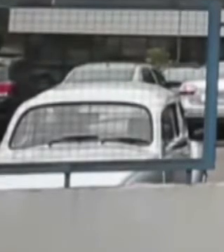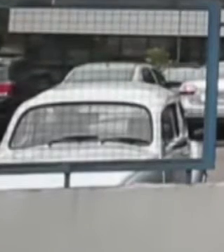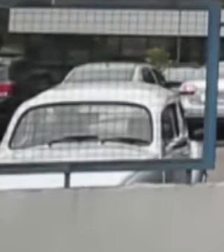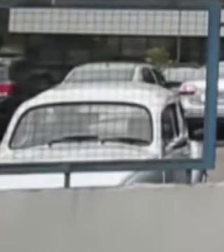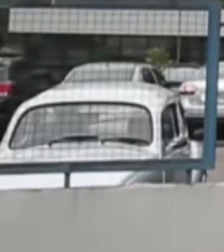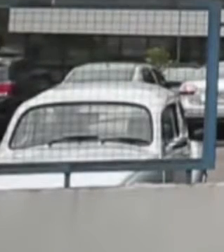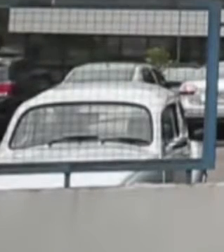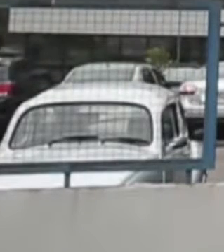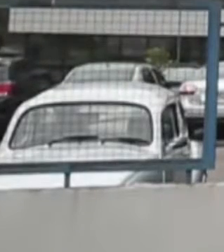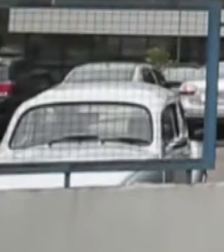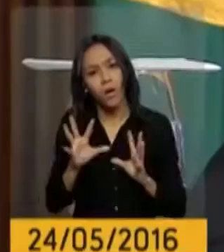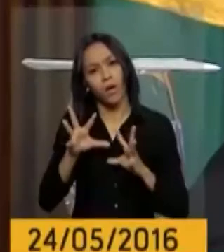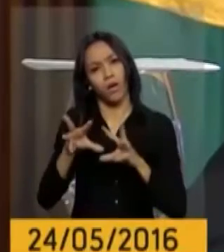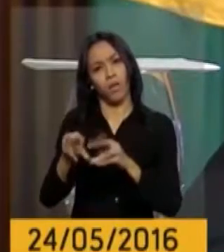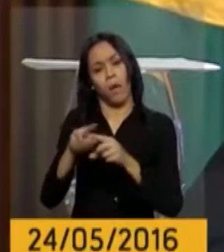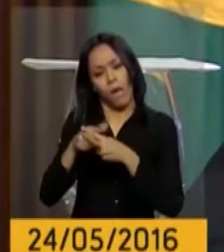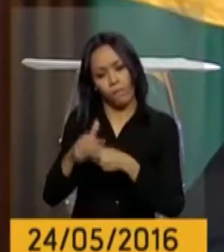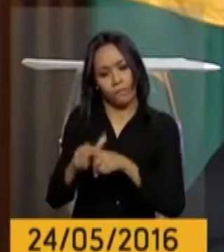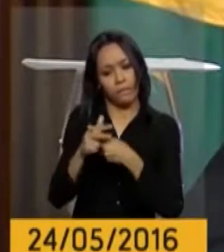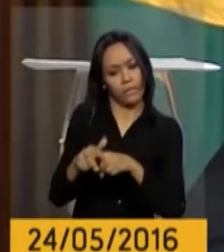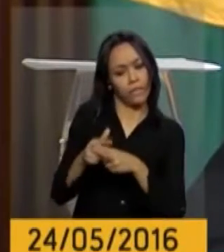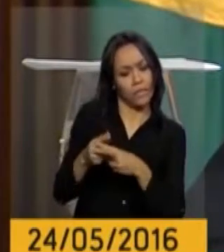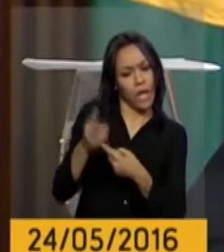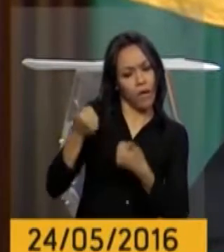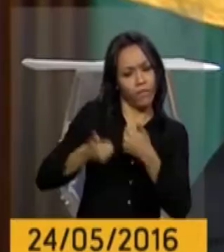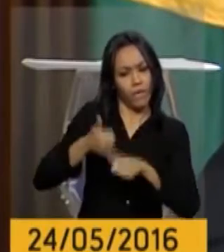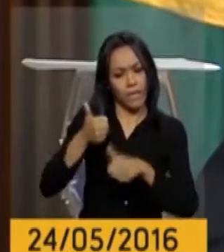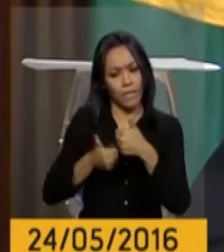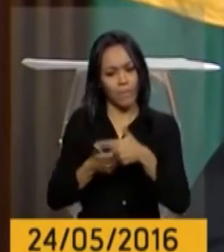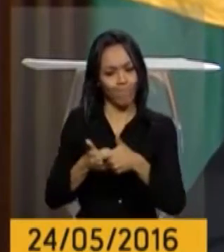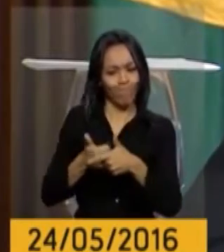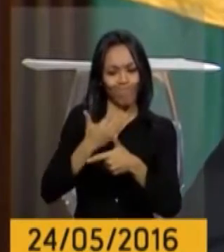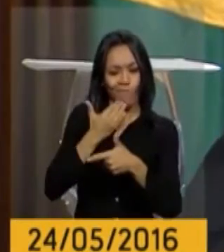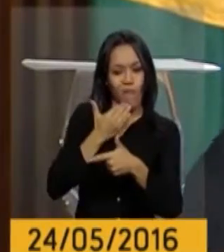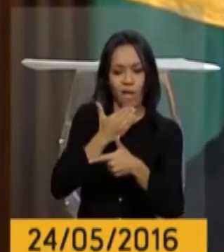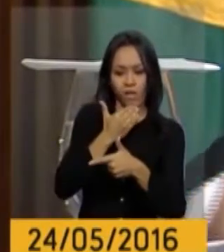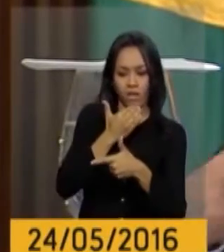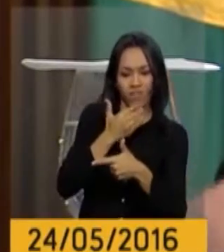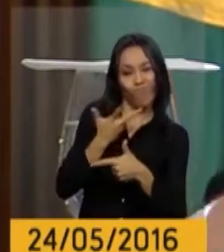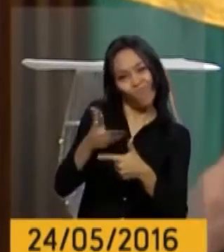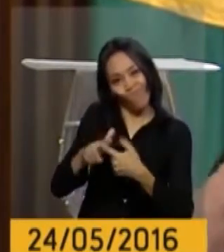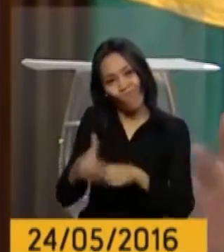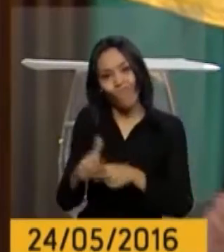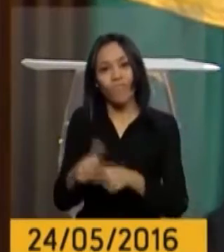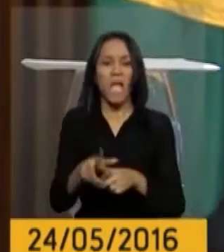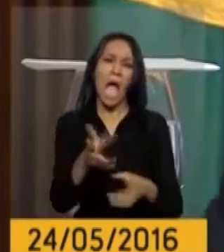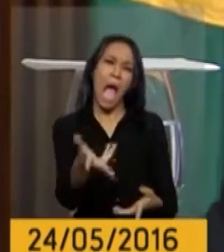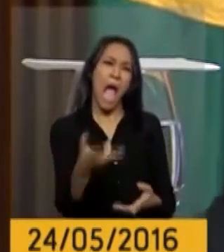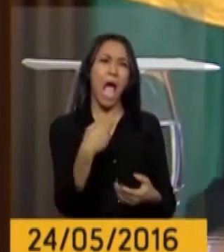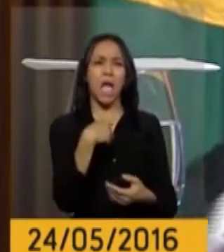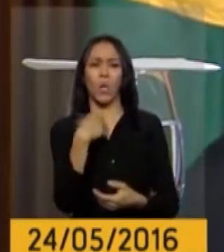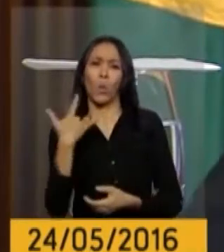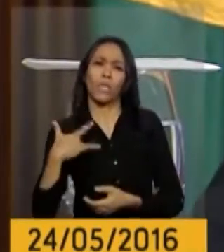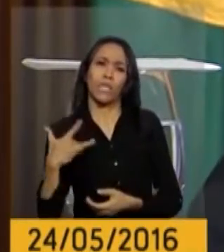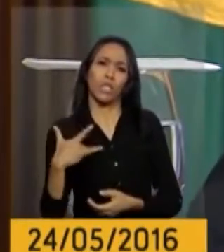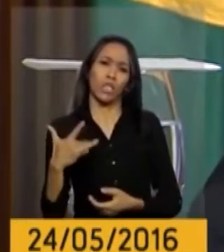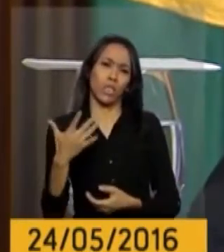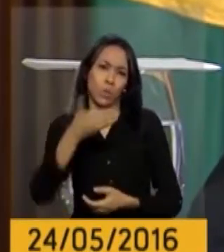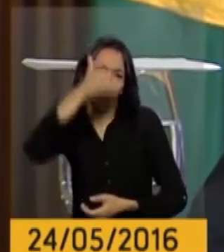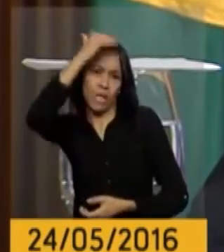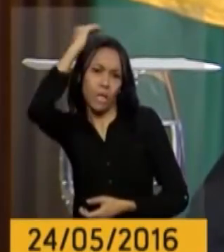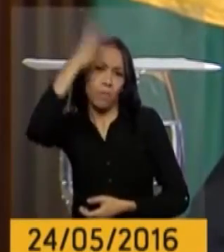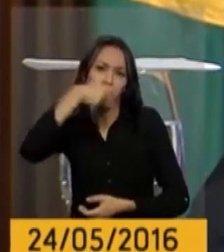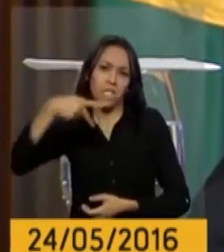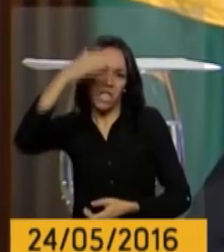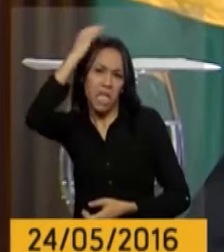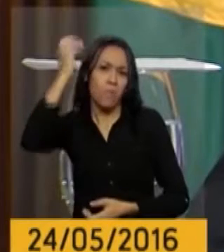de desestabilização do governo que mal começou e já acumula duas baixas a idéia é casar a foto que agrada o mercado com